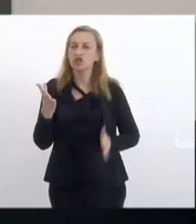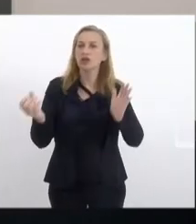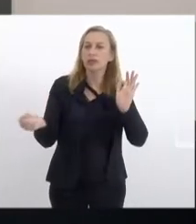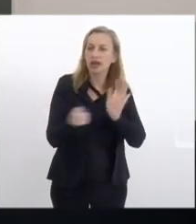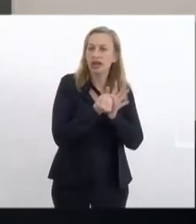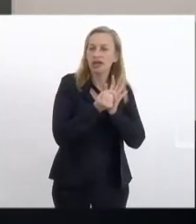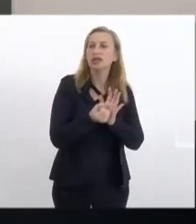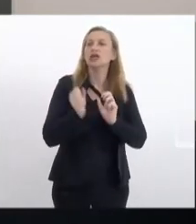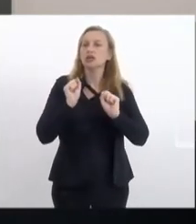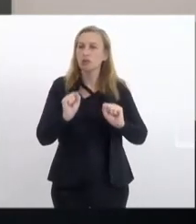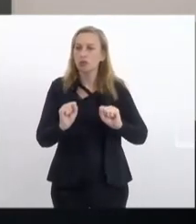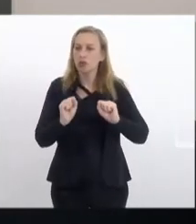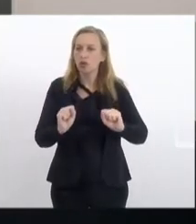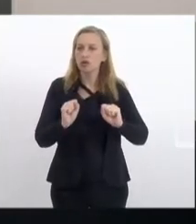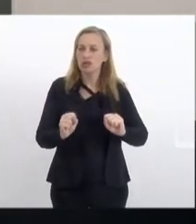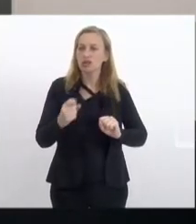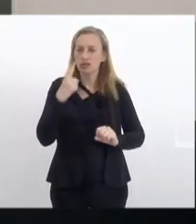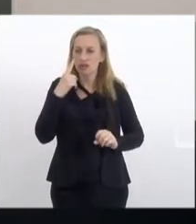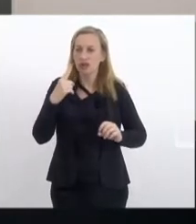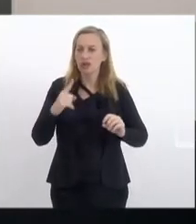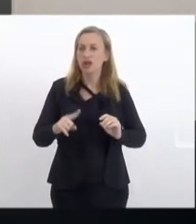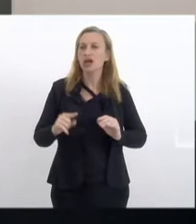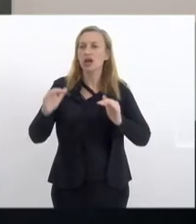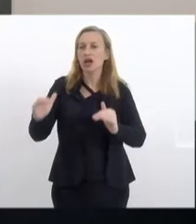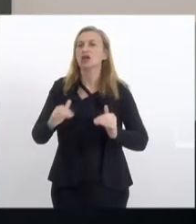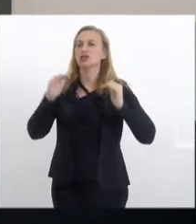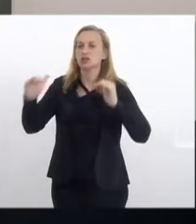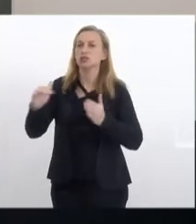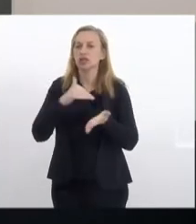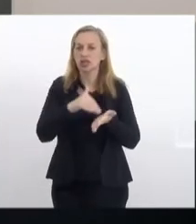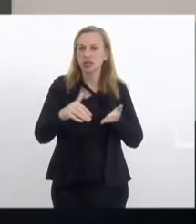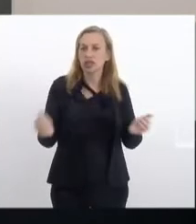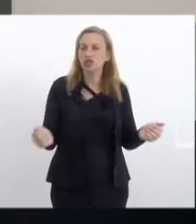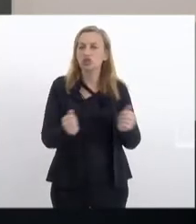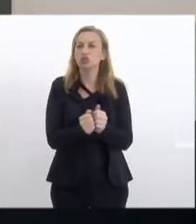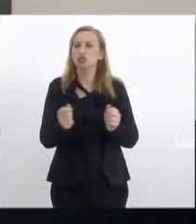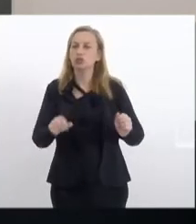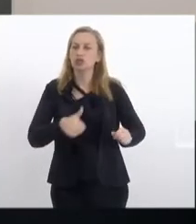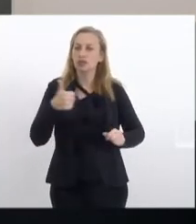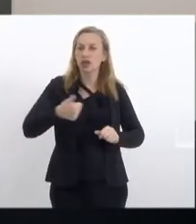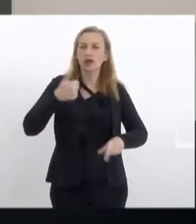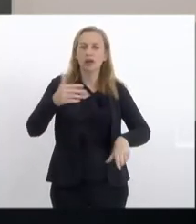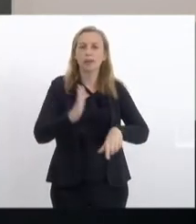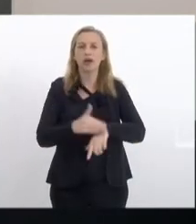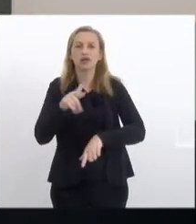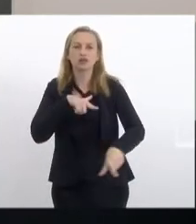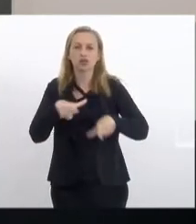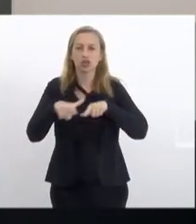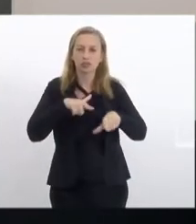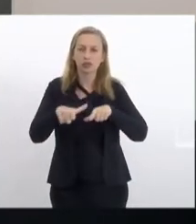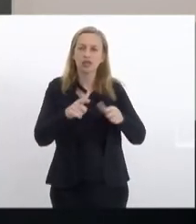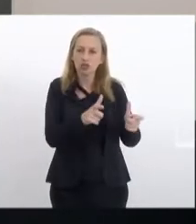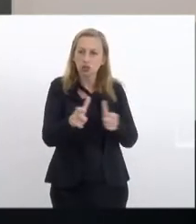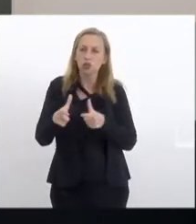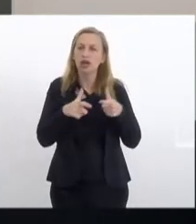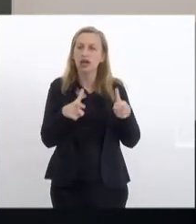marcada, para que possa também ter a contribuição da subsecretaria, para que possamos potencializar os trabalhos em